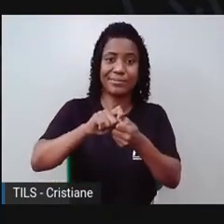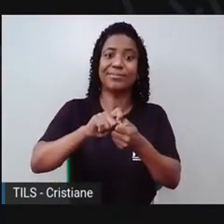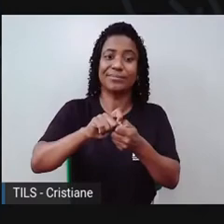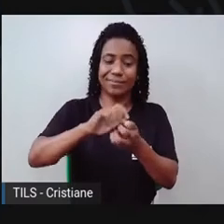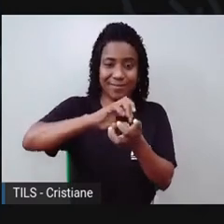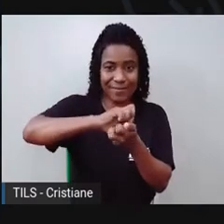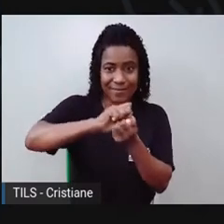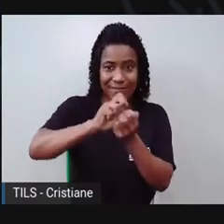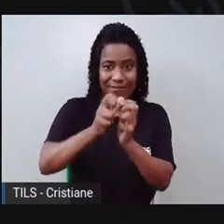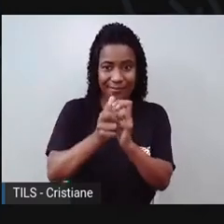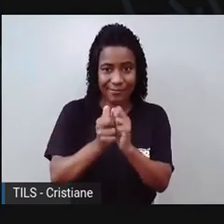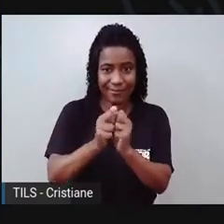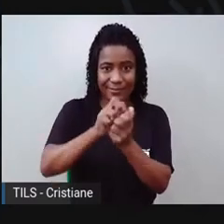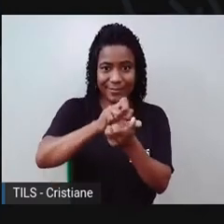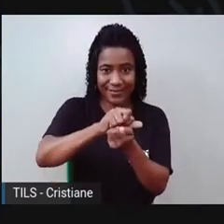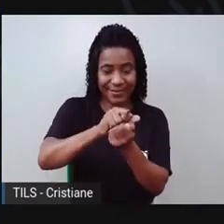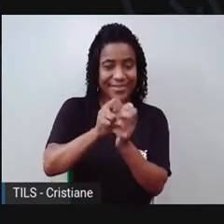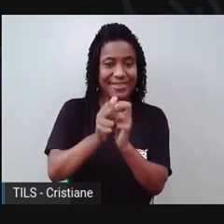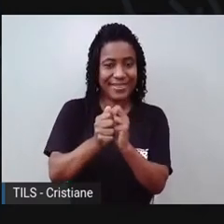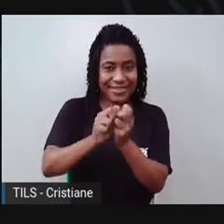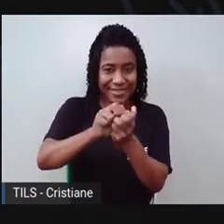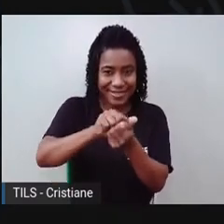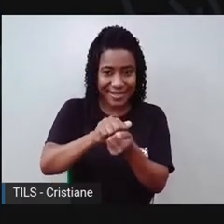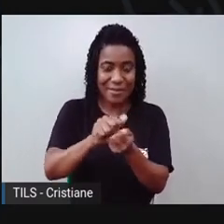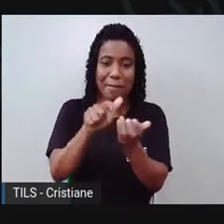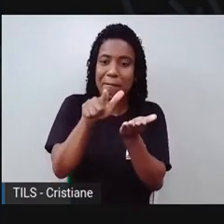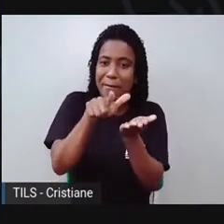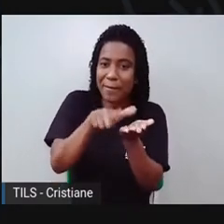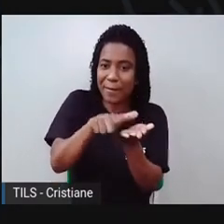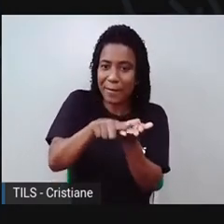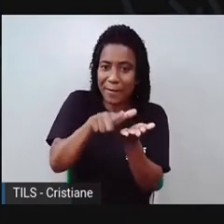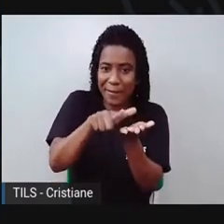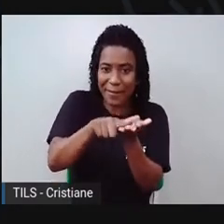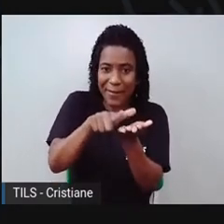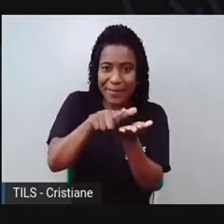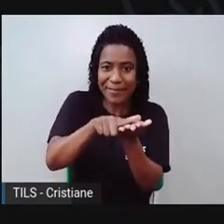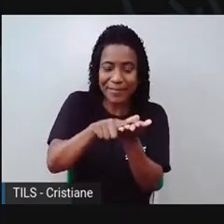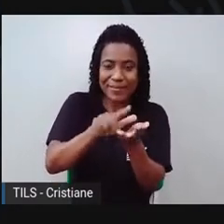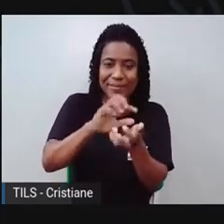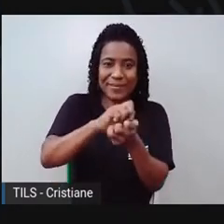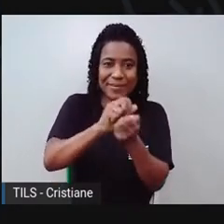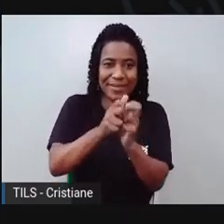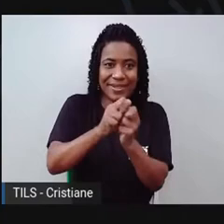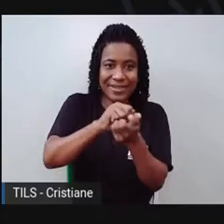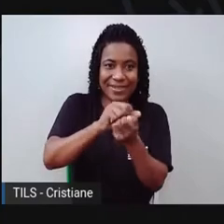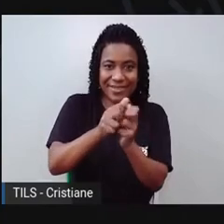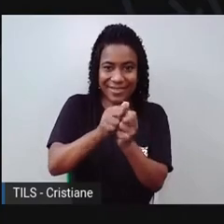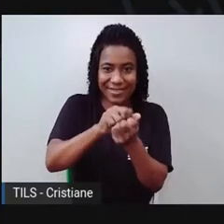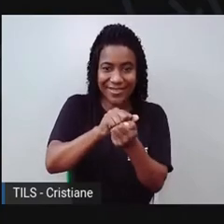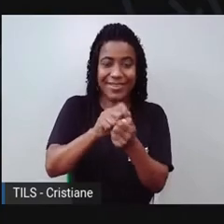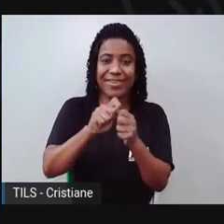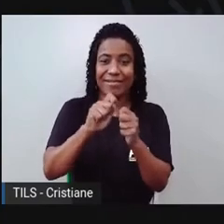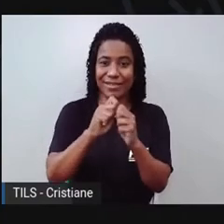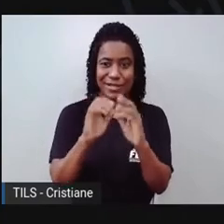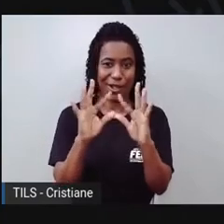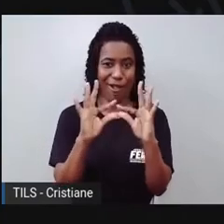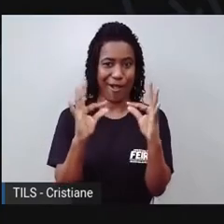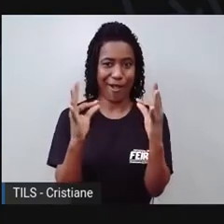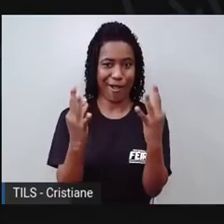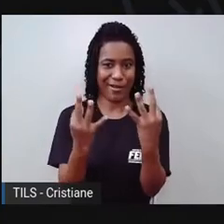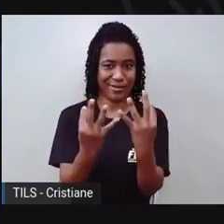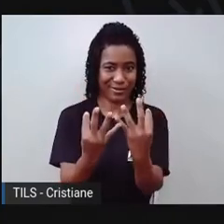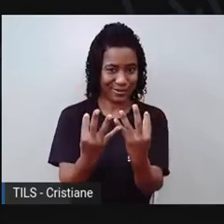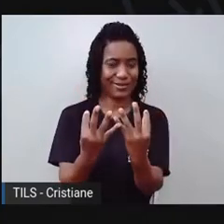uma massa de papel. E nós vamos fazer todas as pecinhas, né, de arte com esse papel machê. A